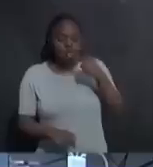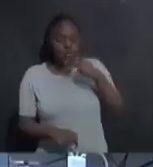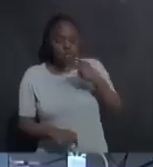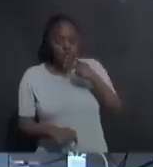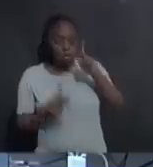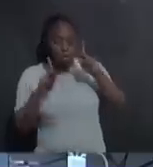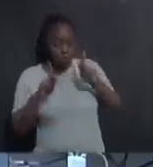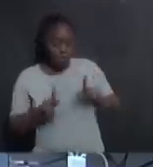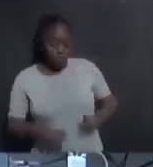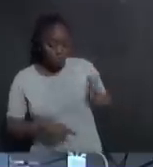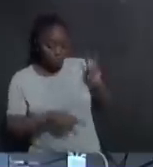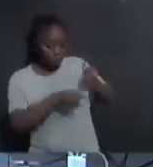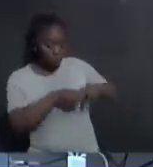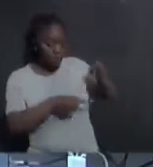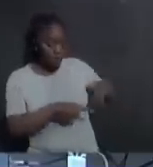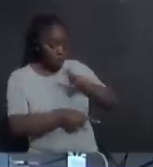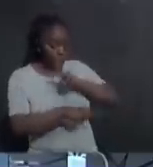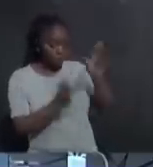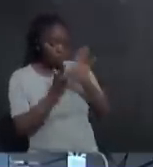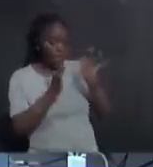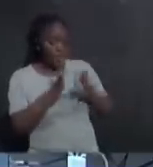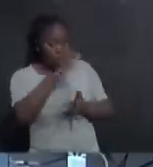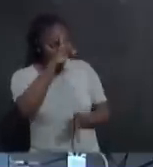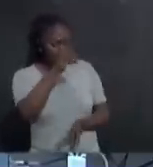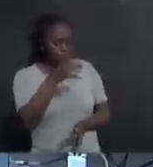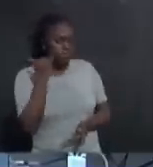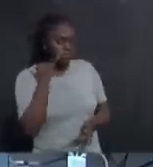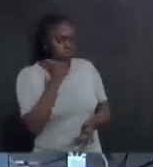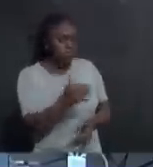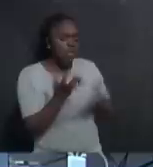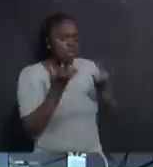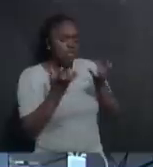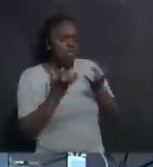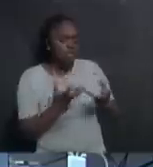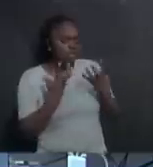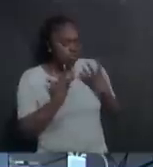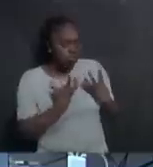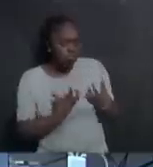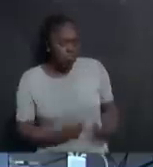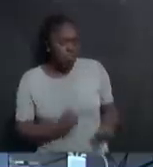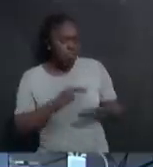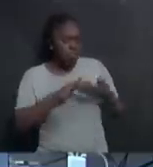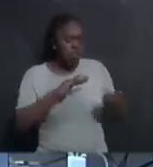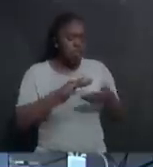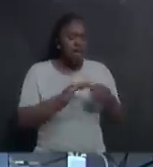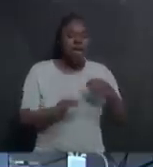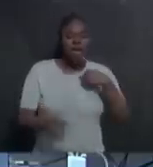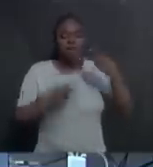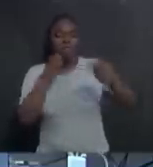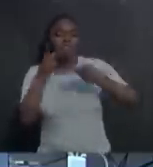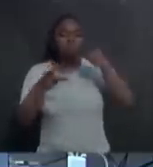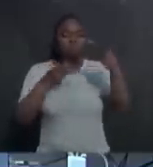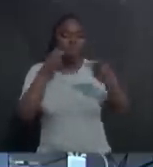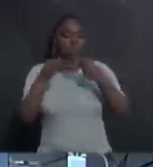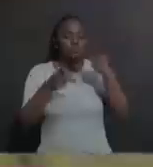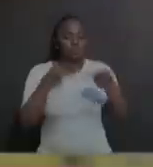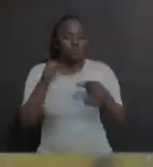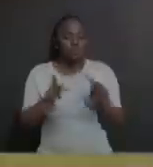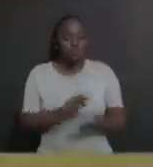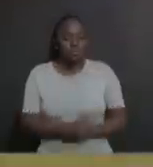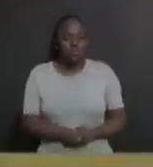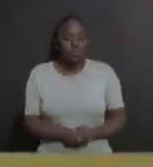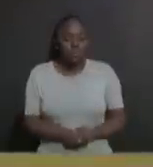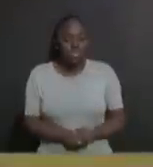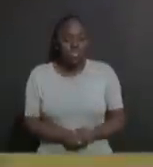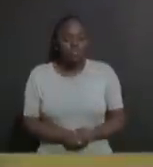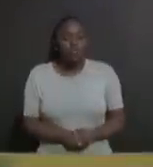trás comigo. O nome dele é Jesus e ele está mandando te dizer que ele quer aliviar seus pesos. E eu fui falando, falando, falando, falando. Aí ele pegou o retrovisor,